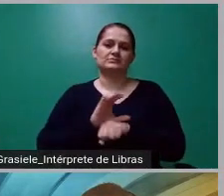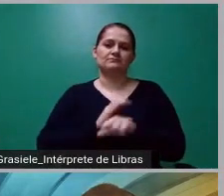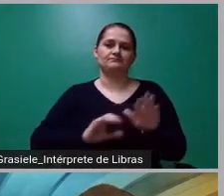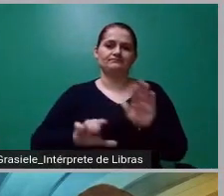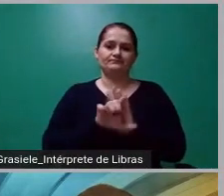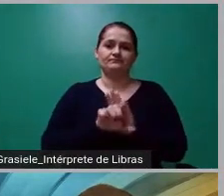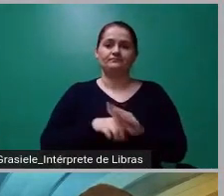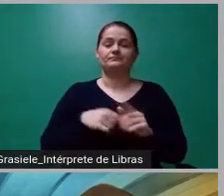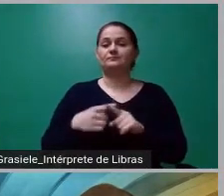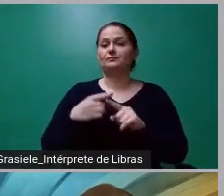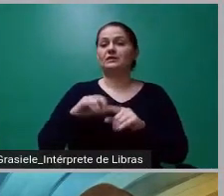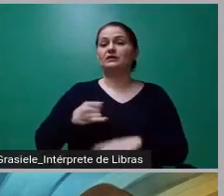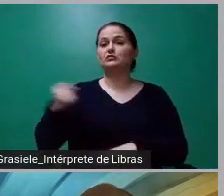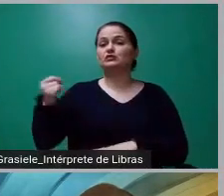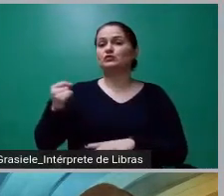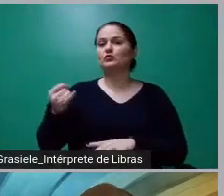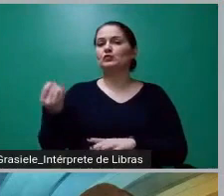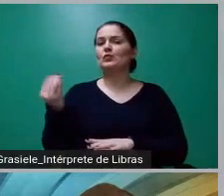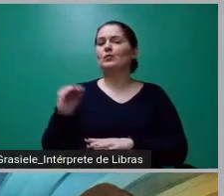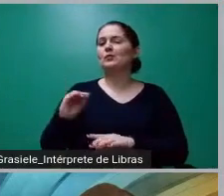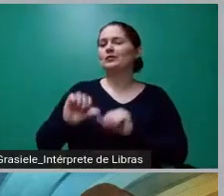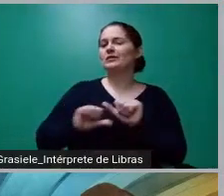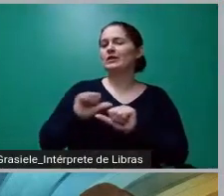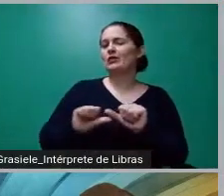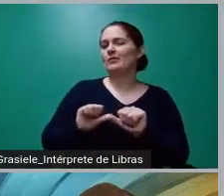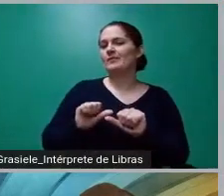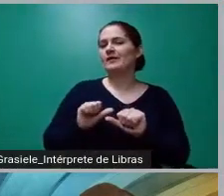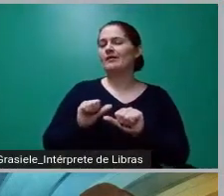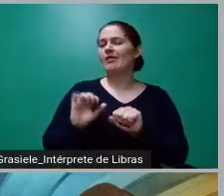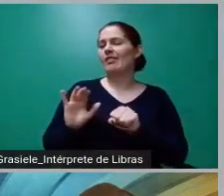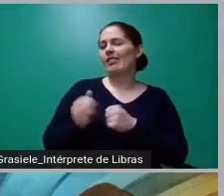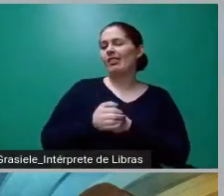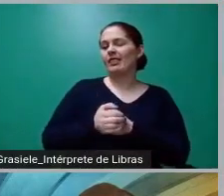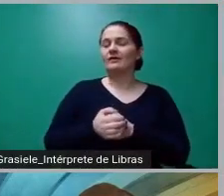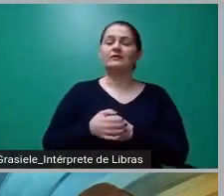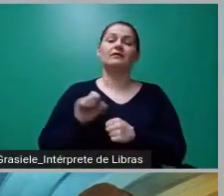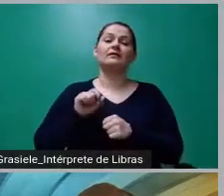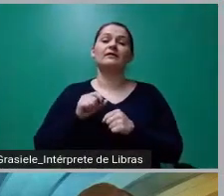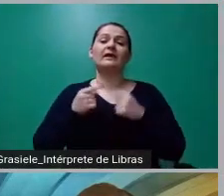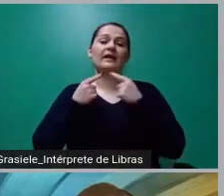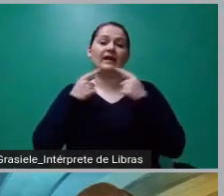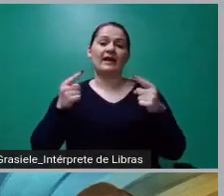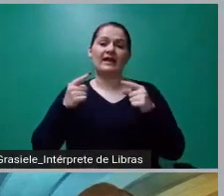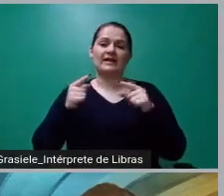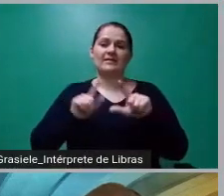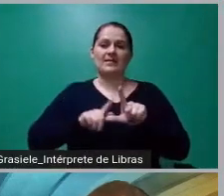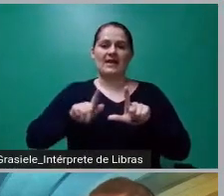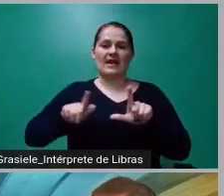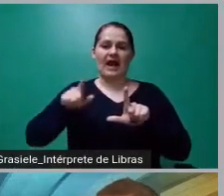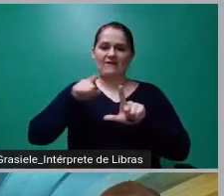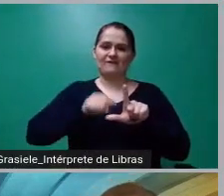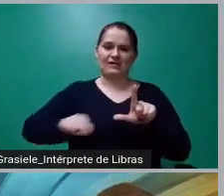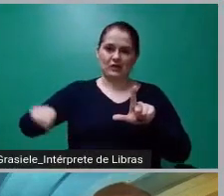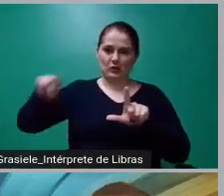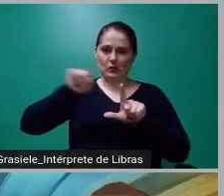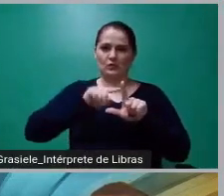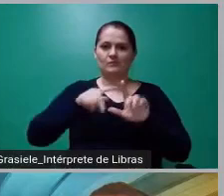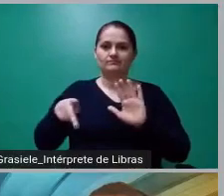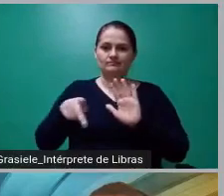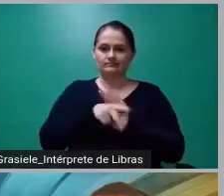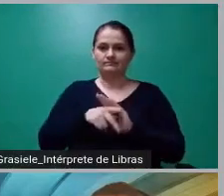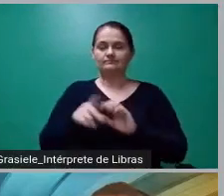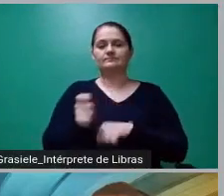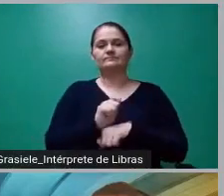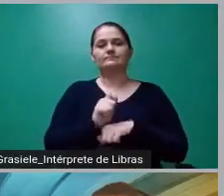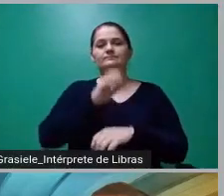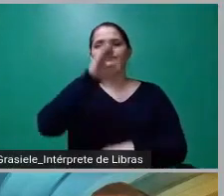maquiados de rolagem. Em geral, quem critica o gráfico da Auditoria Cidadã não sabe disso. Não sabe que os